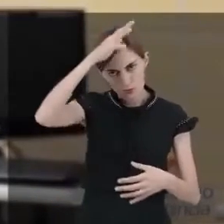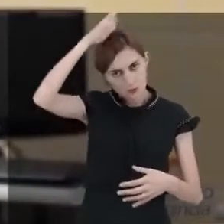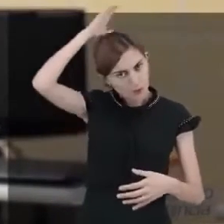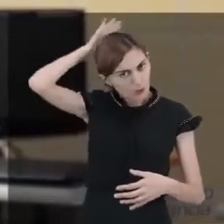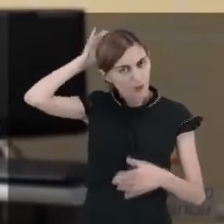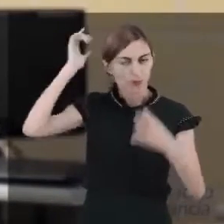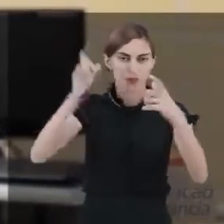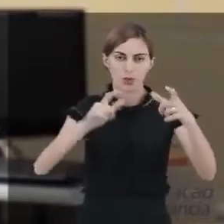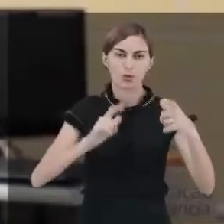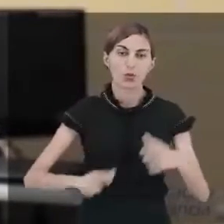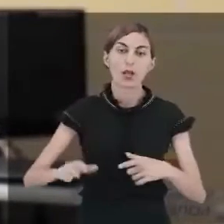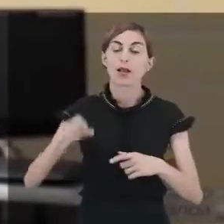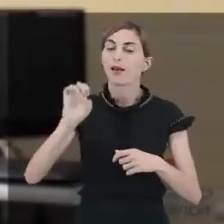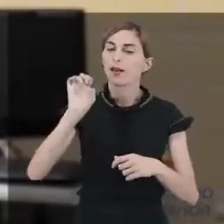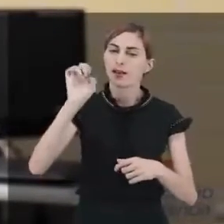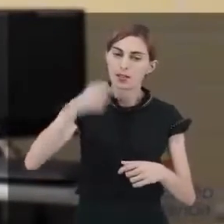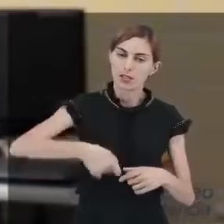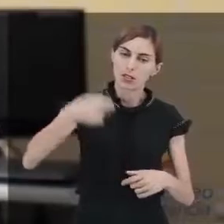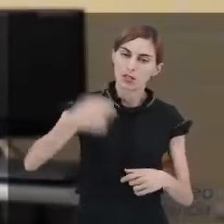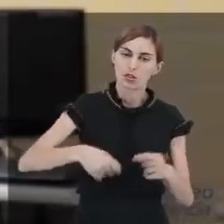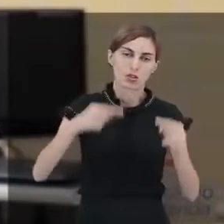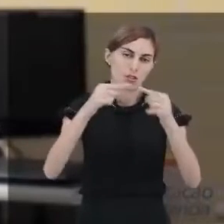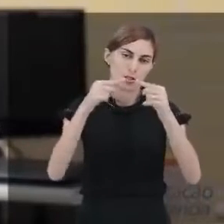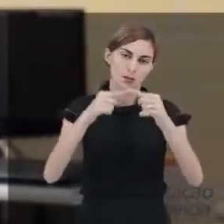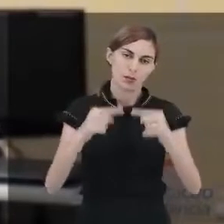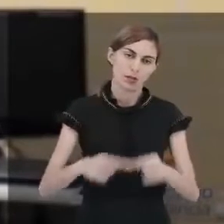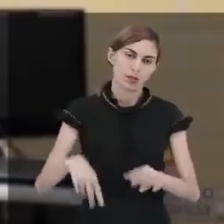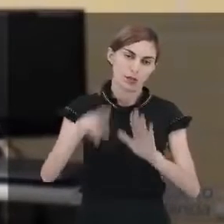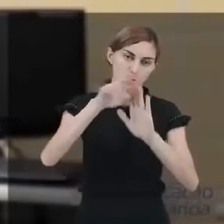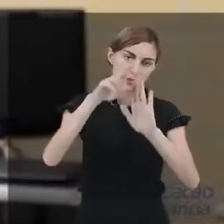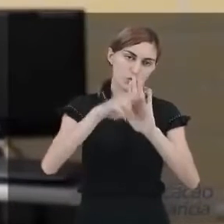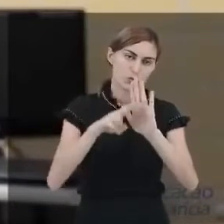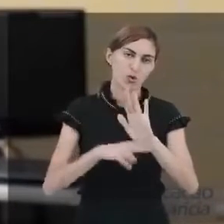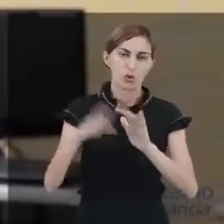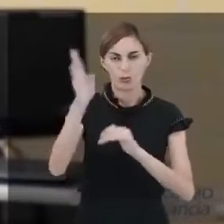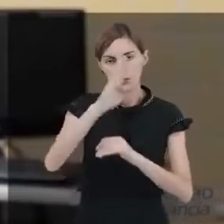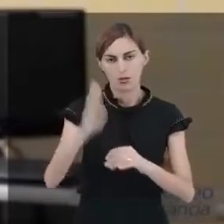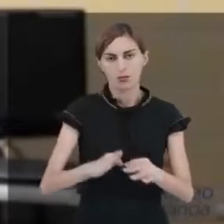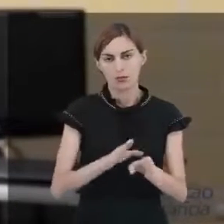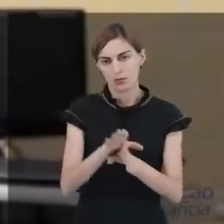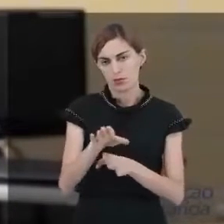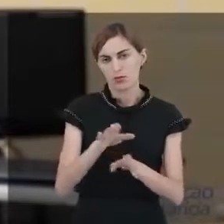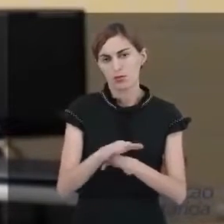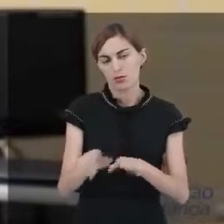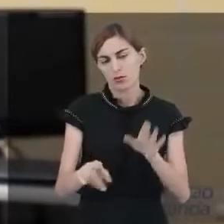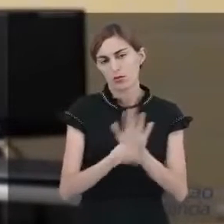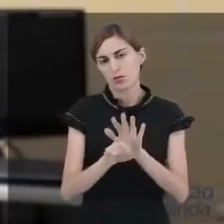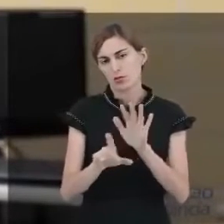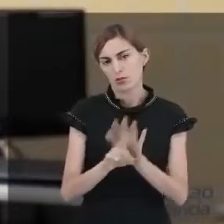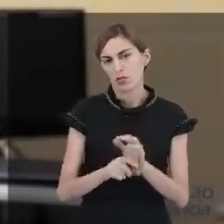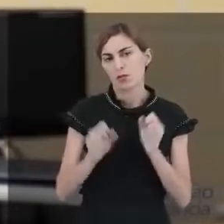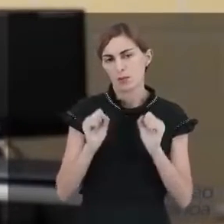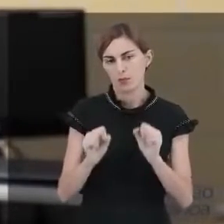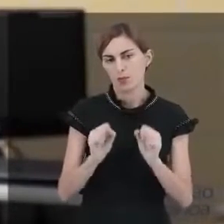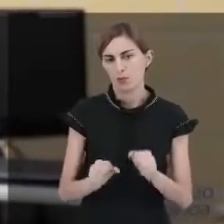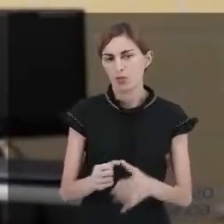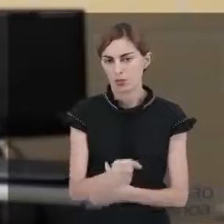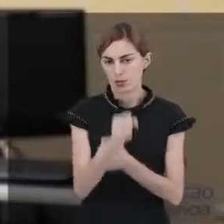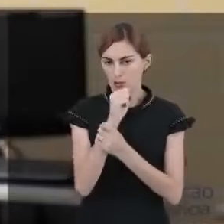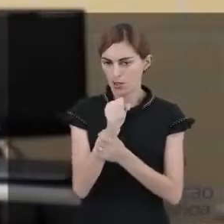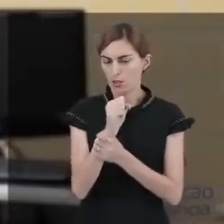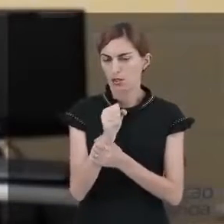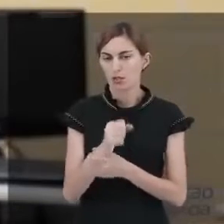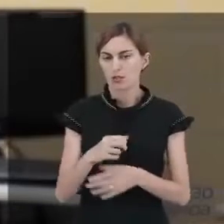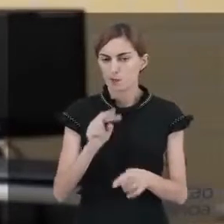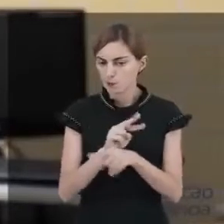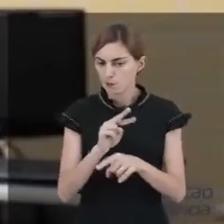vão exigir a aplicação dessas normas brasileiras regulamentadoras, para poder a edificação garantir uma